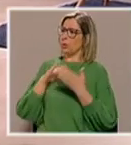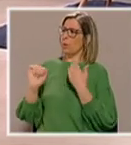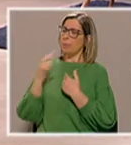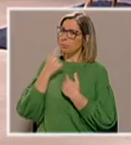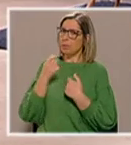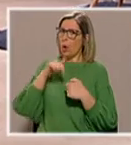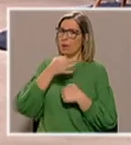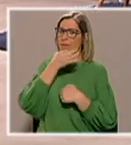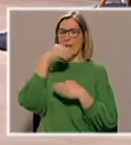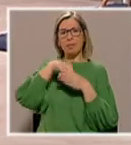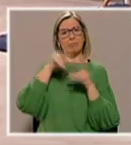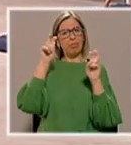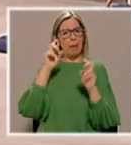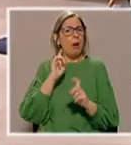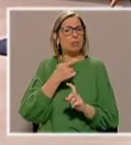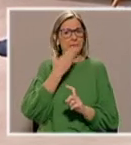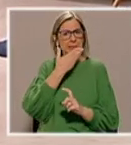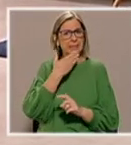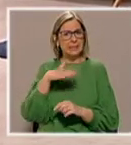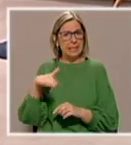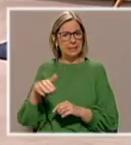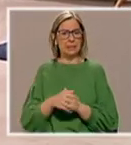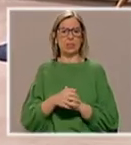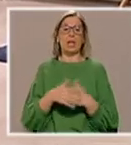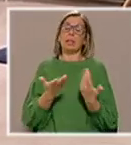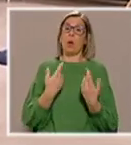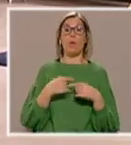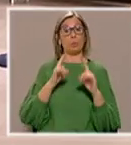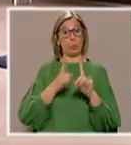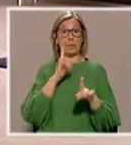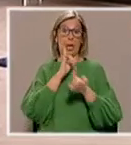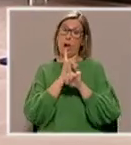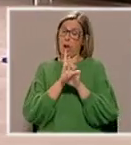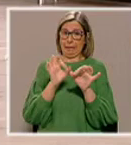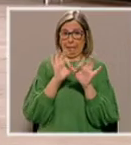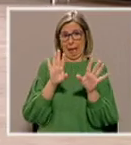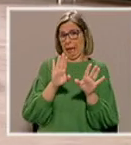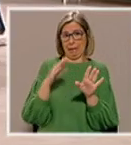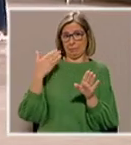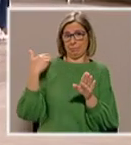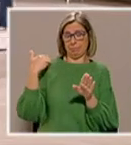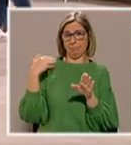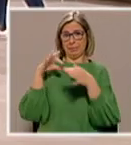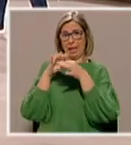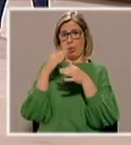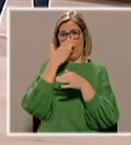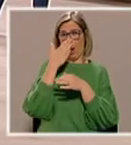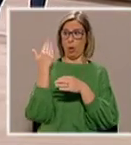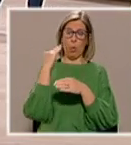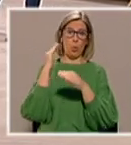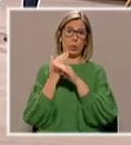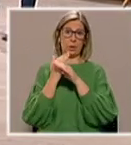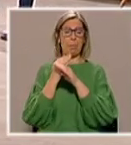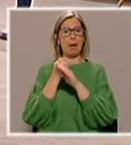Ciências? Então, hoje vamos começar a nossa aula, como já é costume começarmos sempre, pelo desafio da aula anterior. Eu vou então recordar-vos o